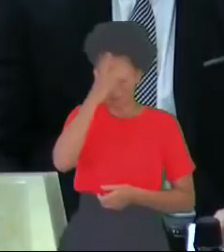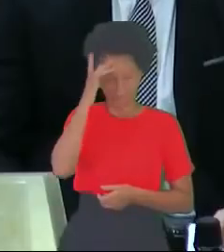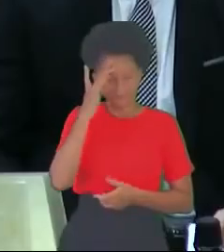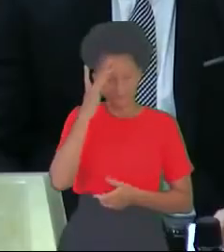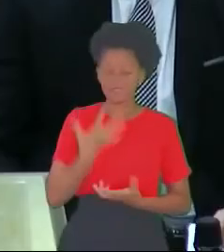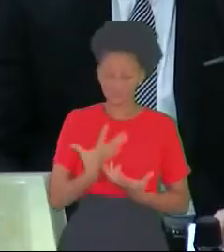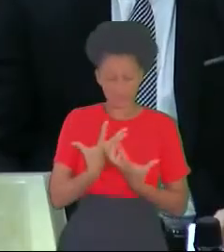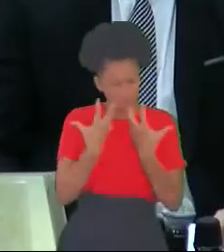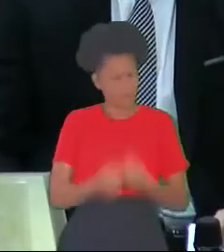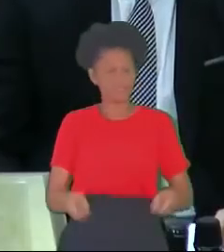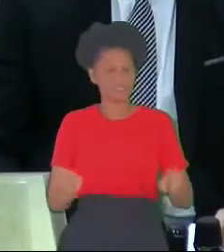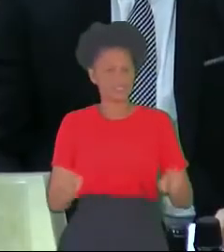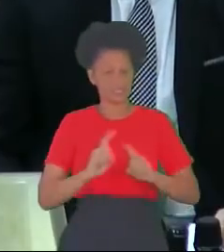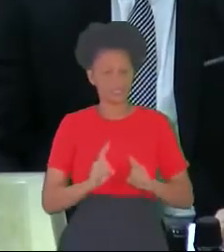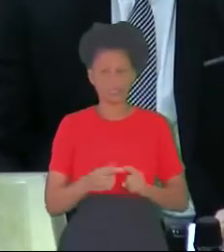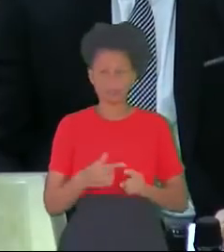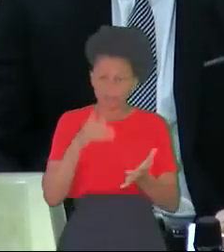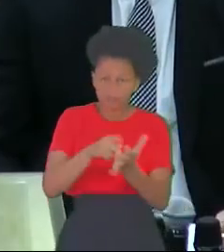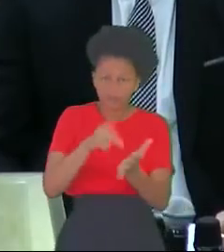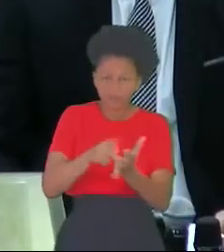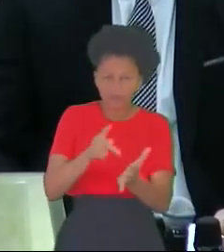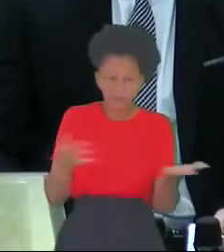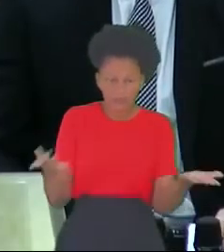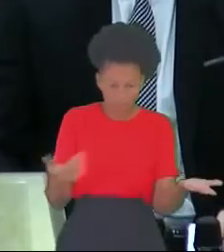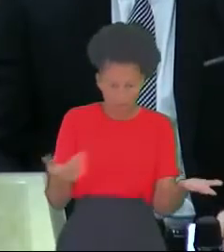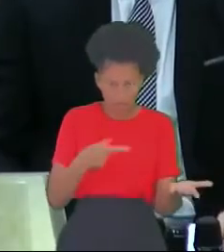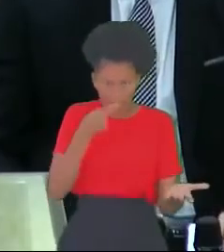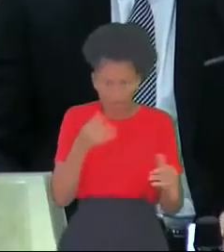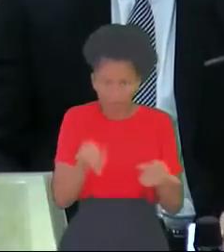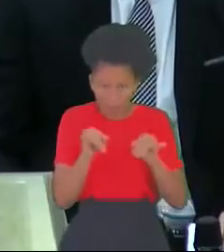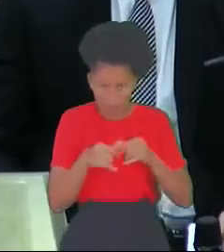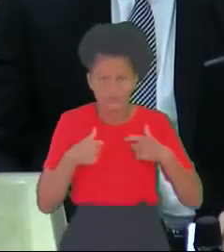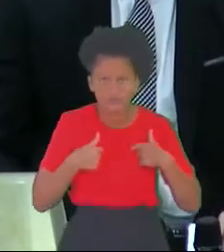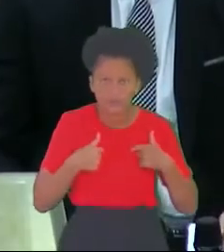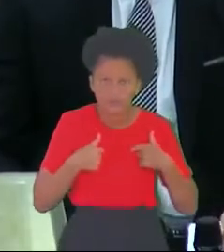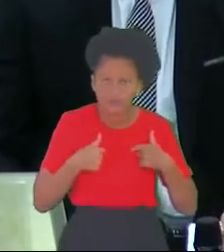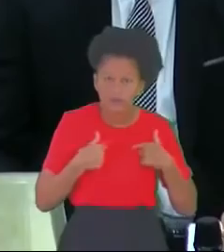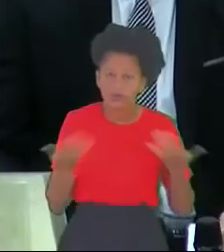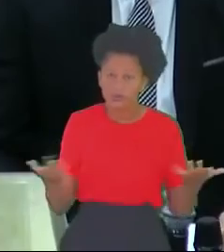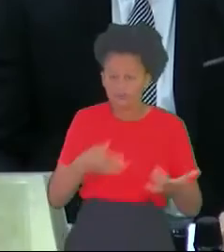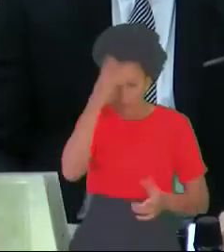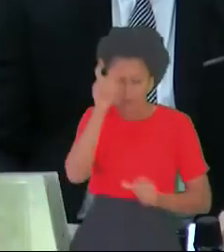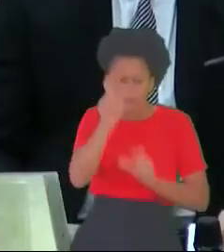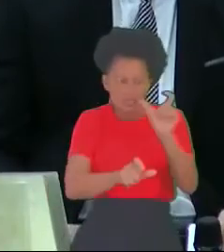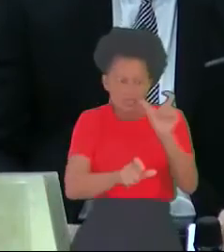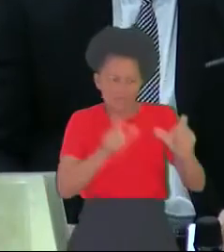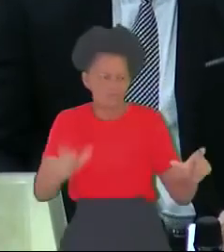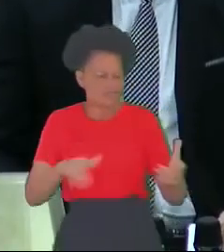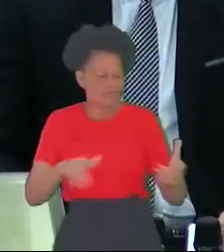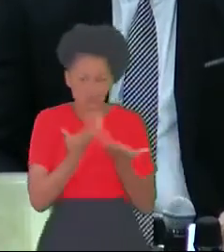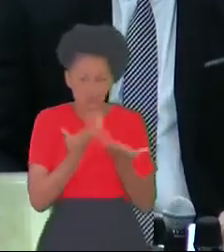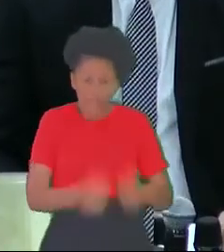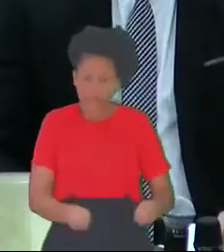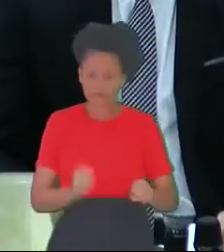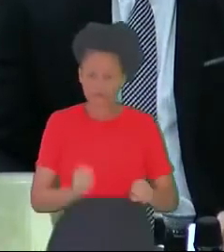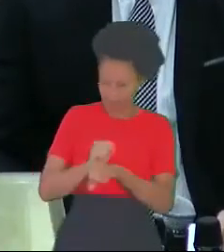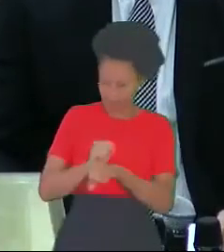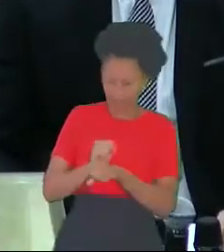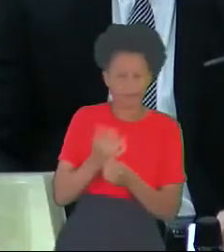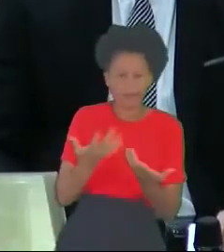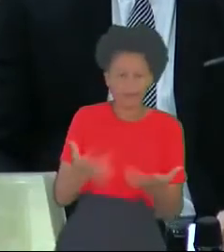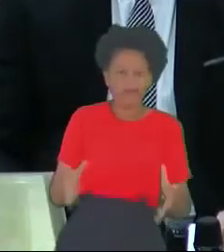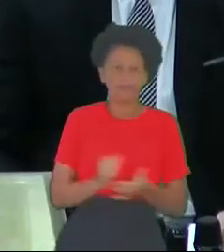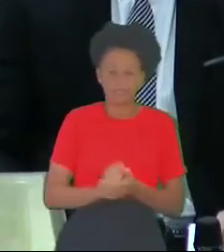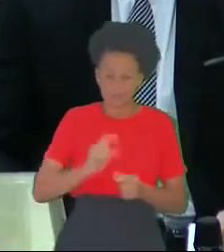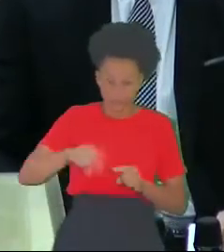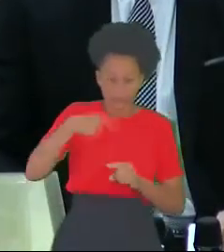gente aqui que não está conformado, é verdade essa palavra minha? Ou estou falando tolices aqui, é verdade? Tem gente aqui que não está conformado, é verdade ou não é? Tem gente atrás, depois